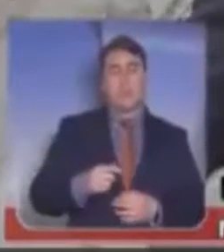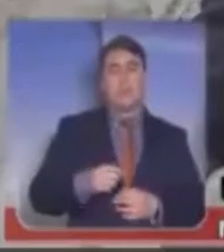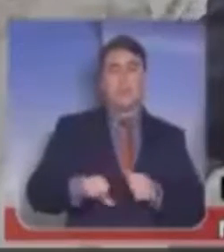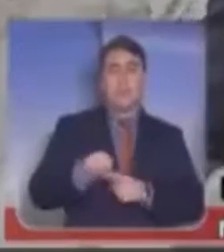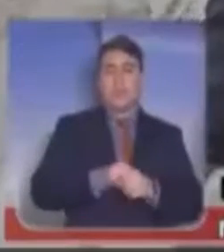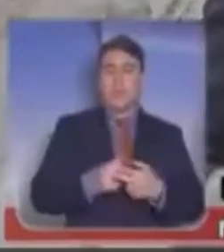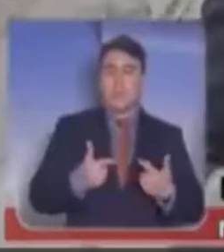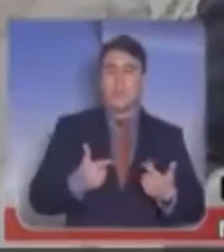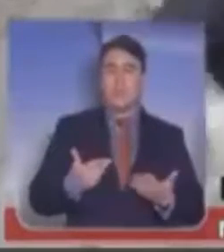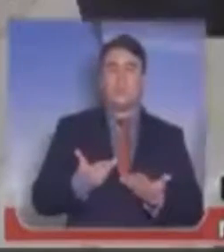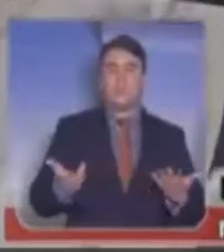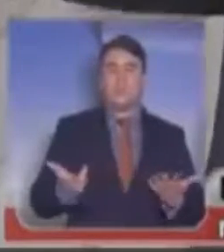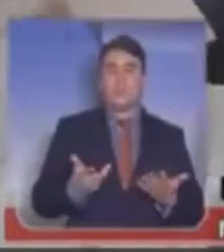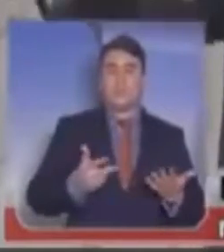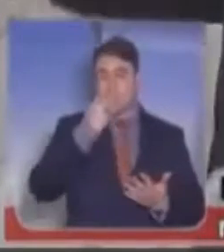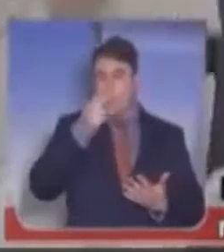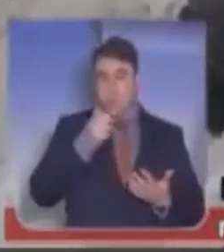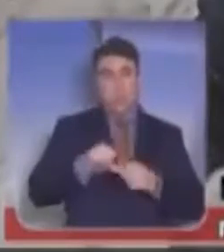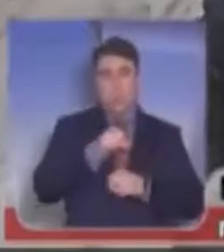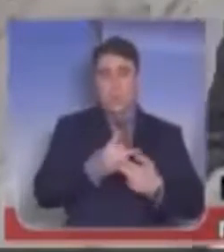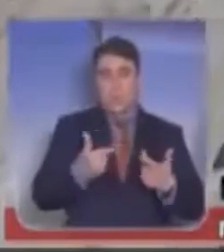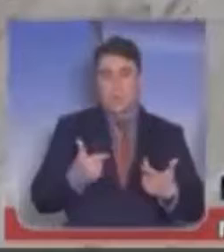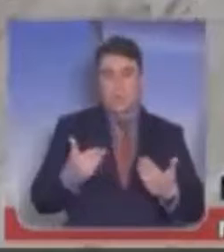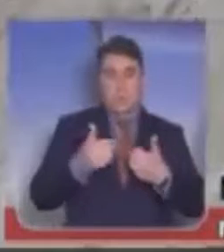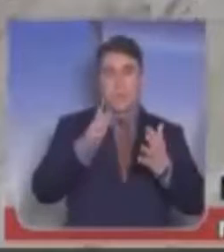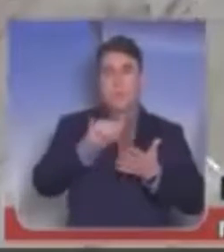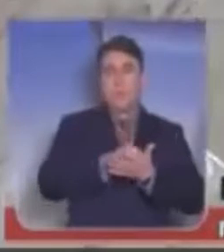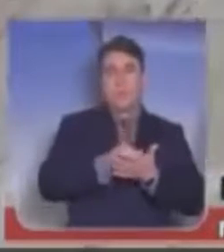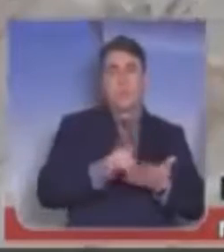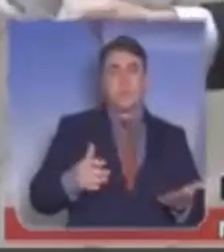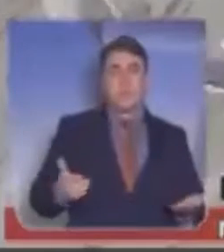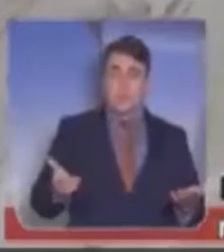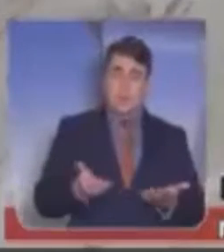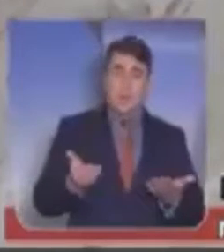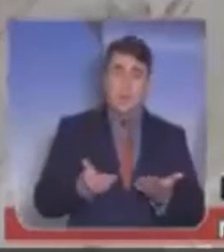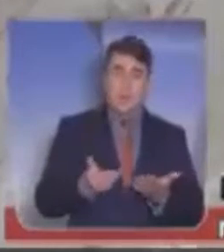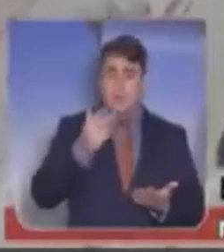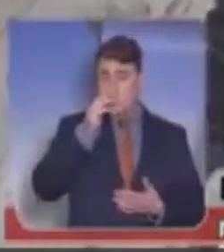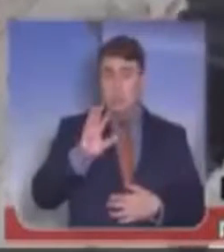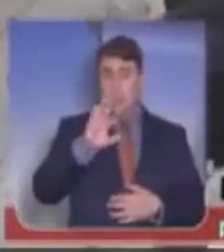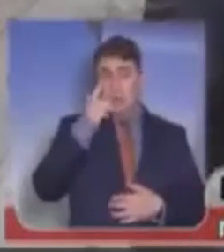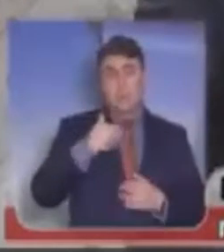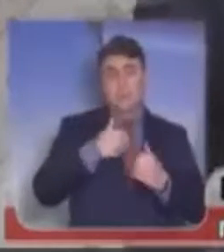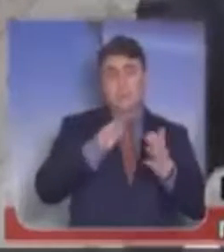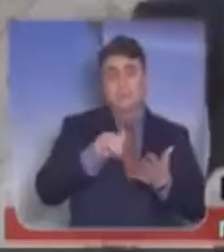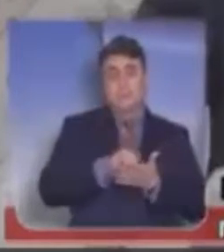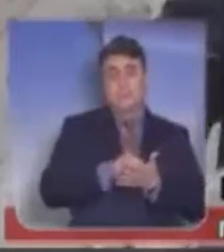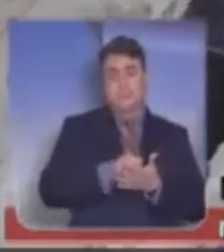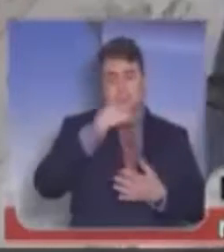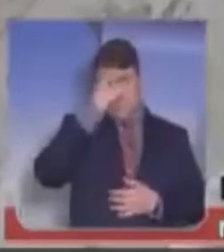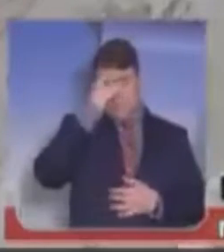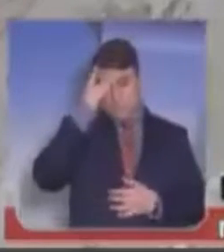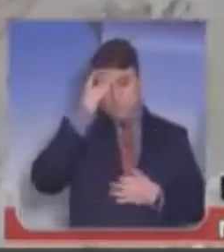atitude subserviente foram na área abrir as ações da sabesp nos estados unidos e aí que acontece abri-lo meu amigo oscar não